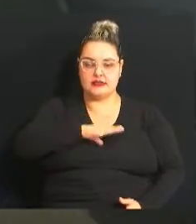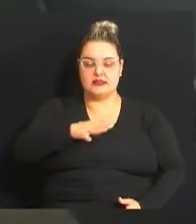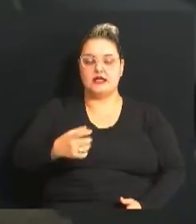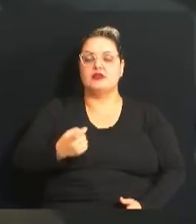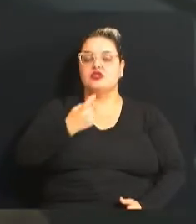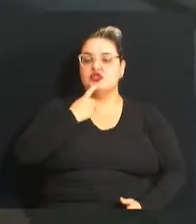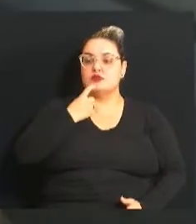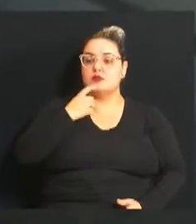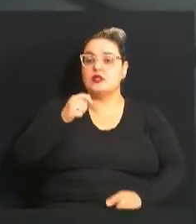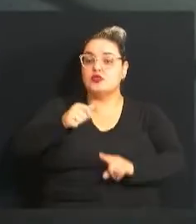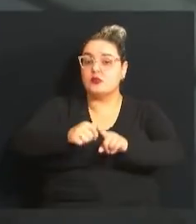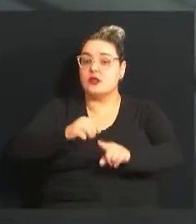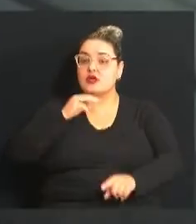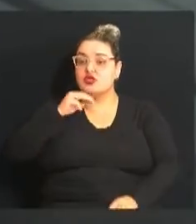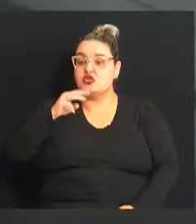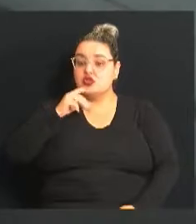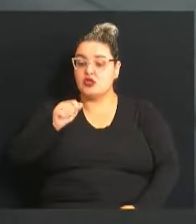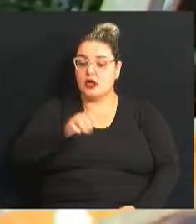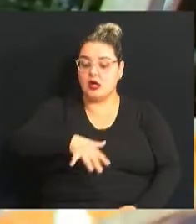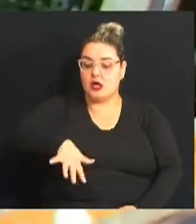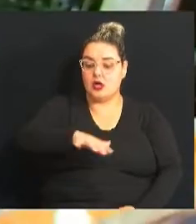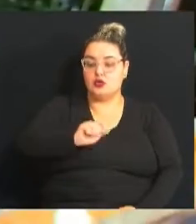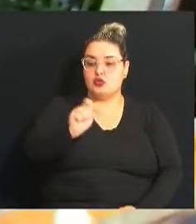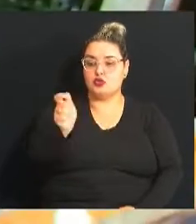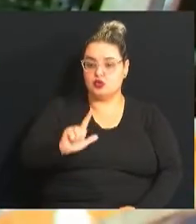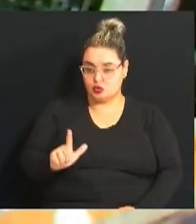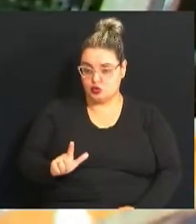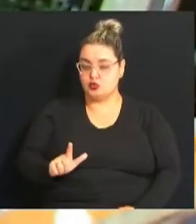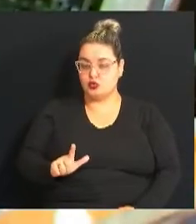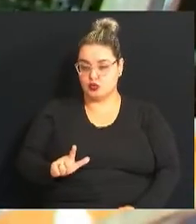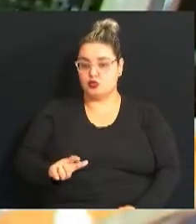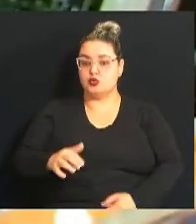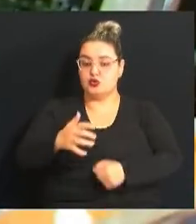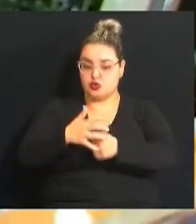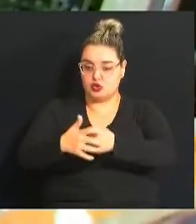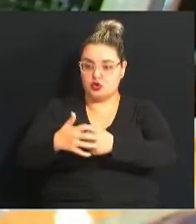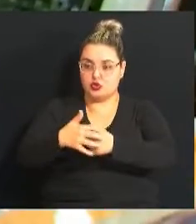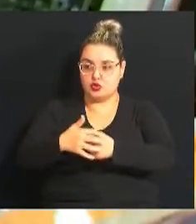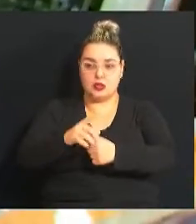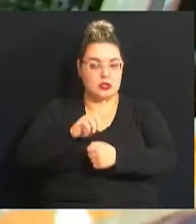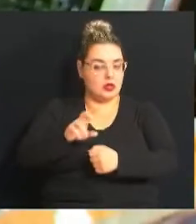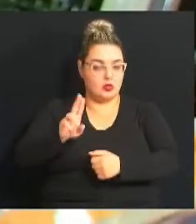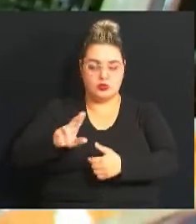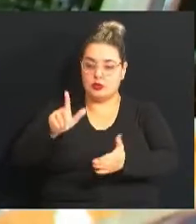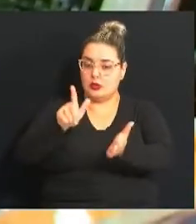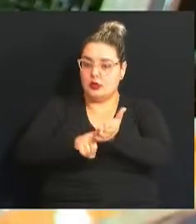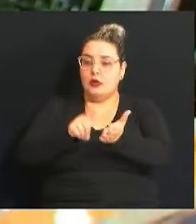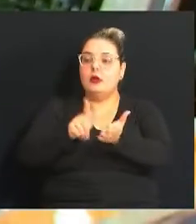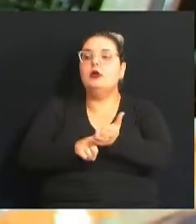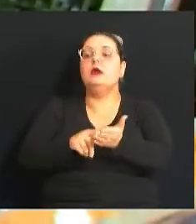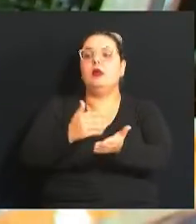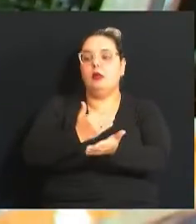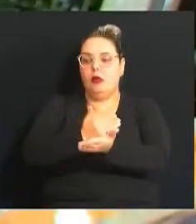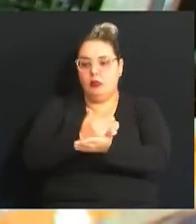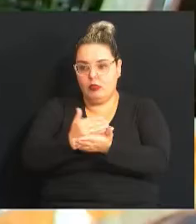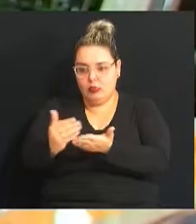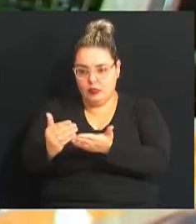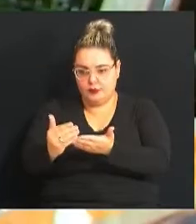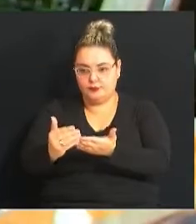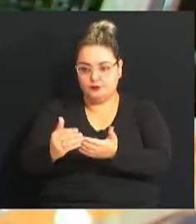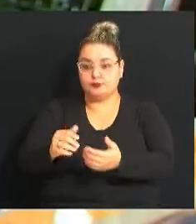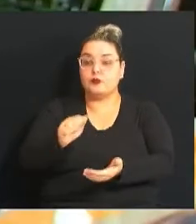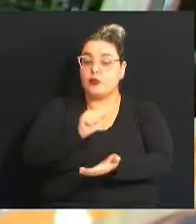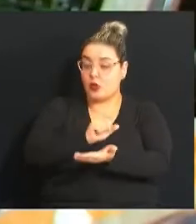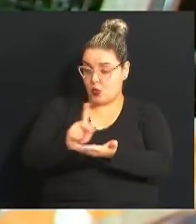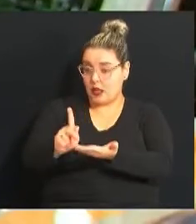foi implantado a Zona Azul Digital, onde nós deixamos de utilizar o papel e passou então a ser o aplicativo da